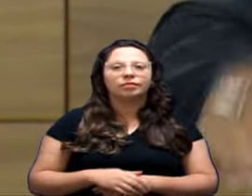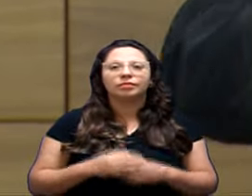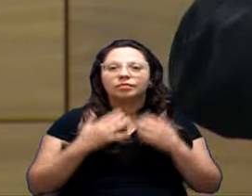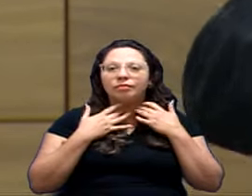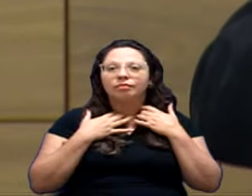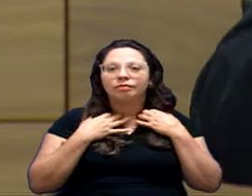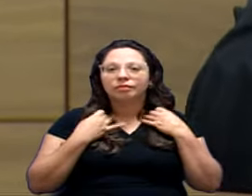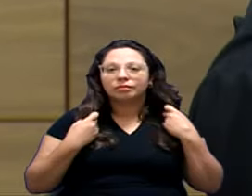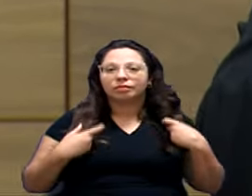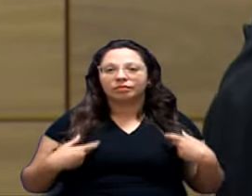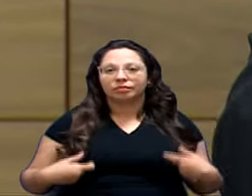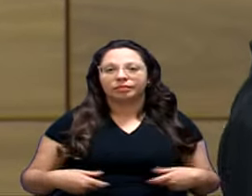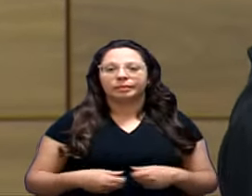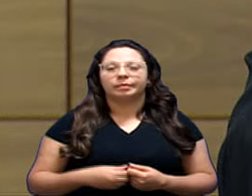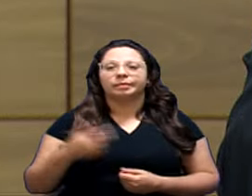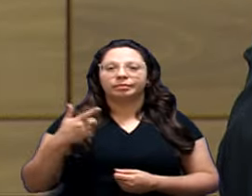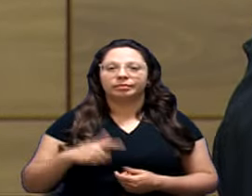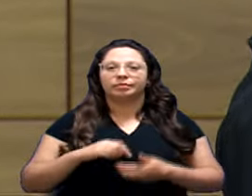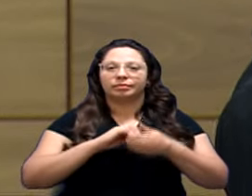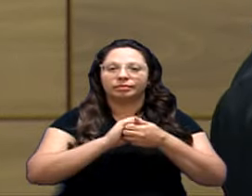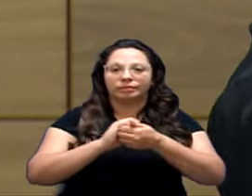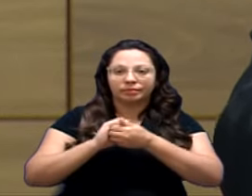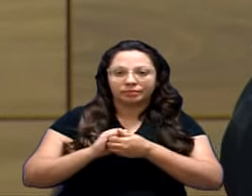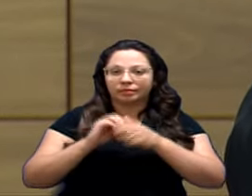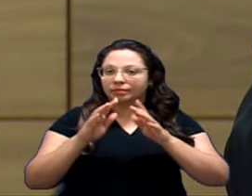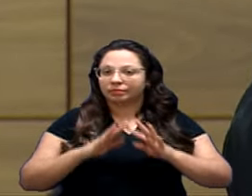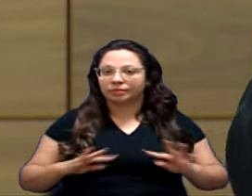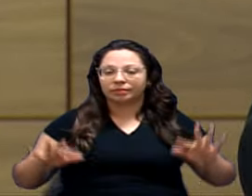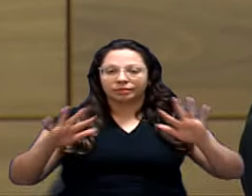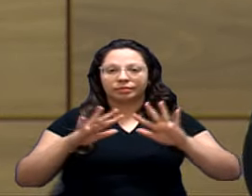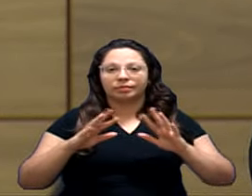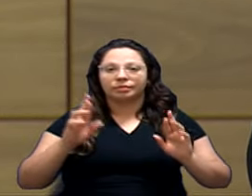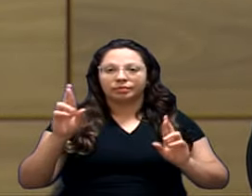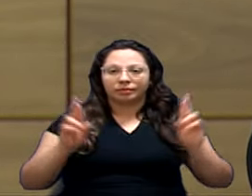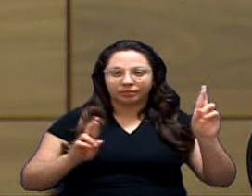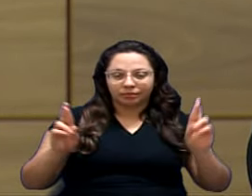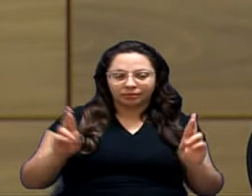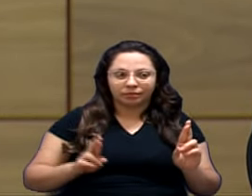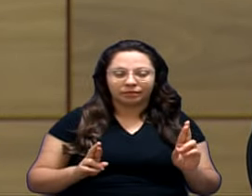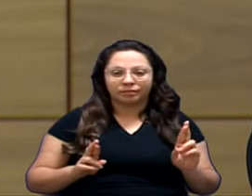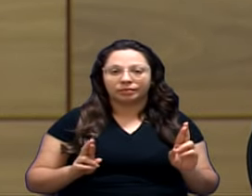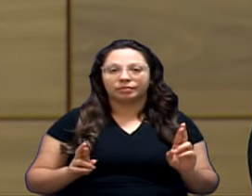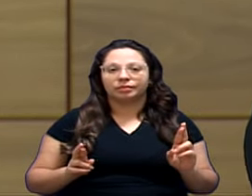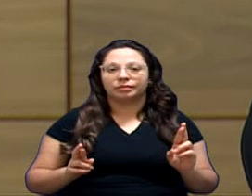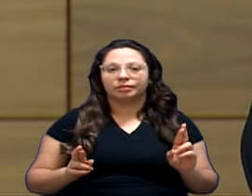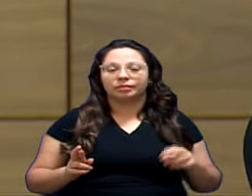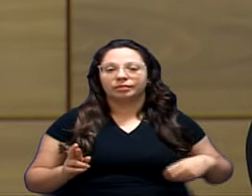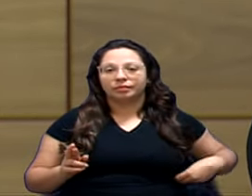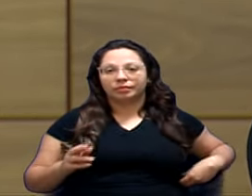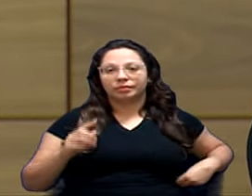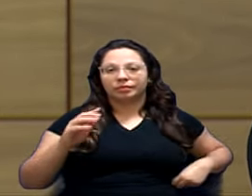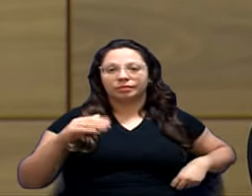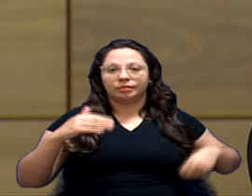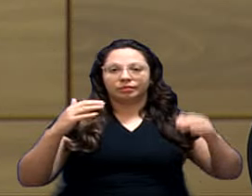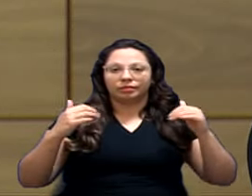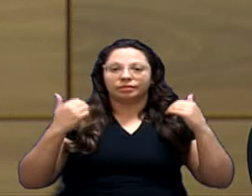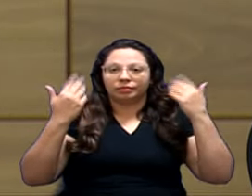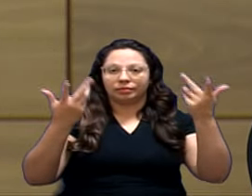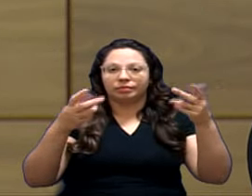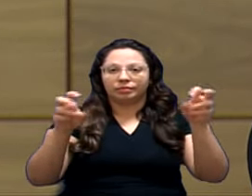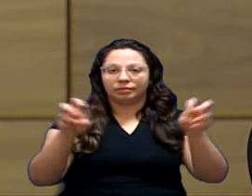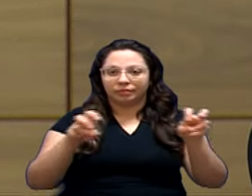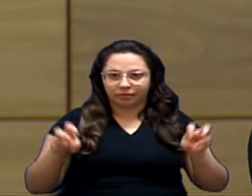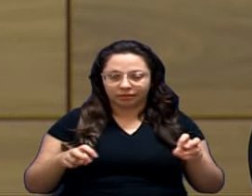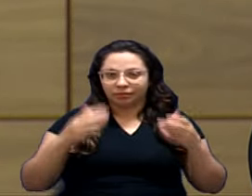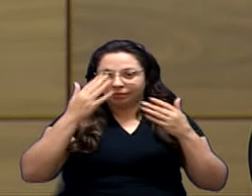Brito e quero cumprimentar todas as autoridades aqui já citad nesse momento e a também que tá